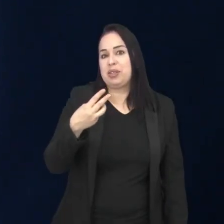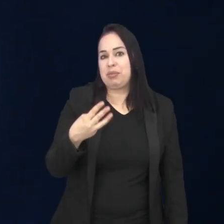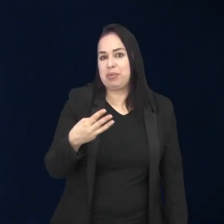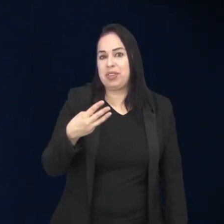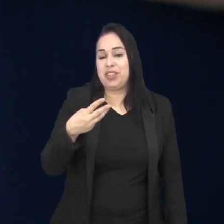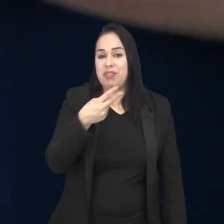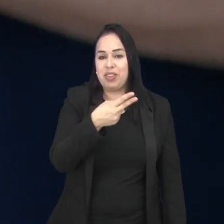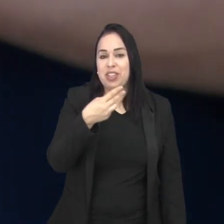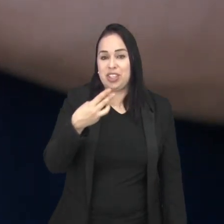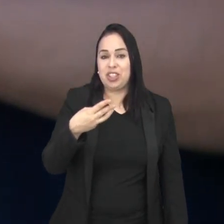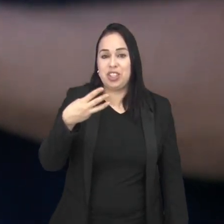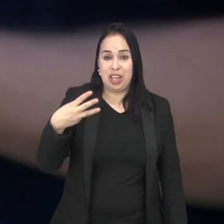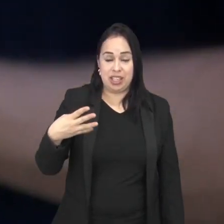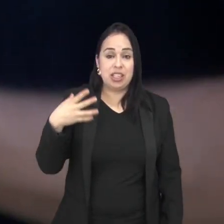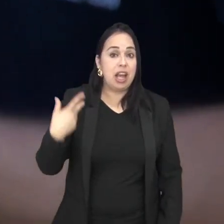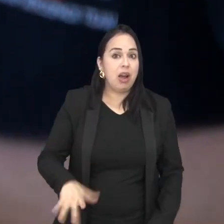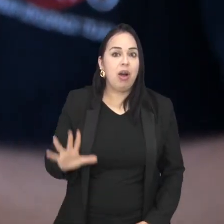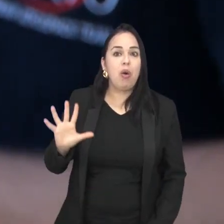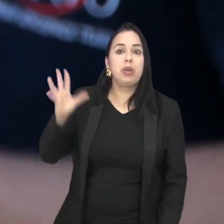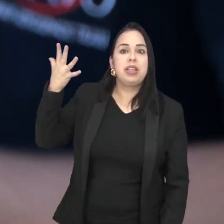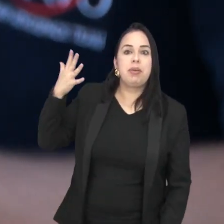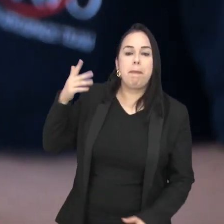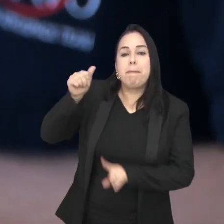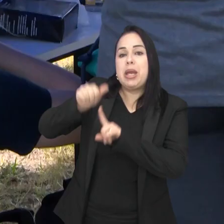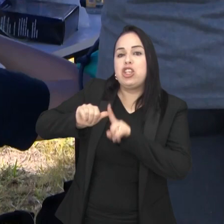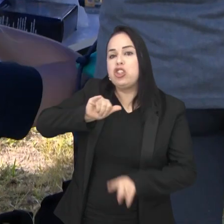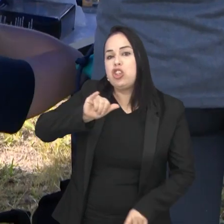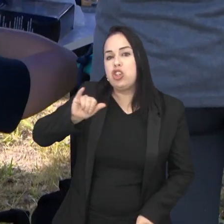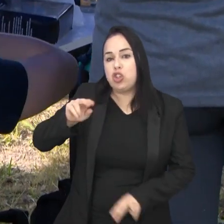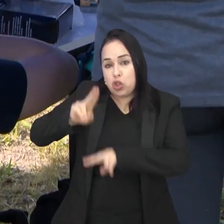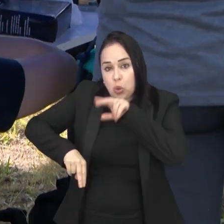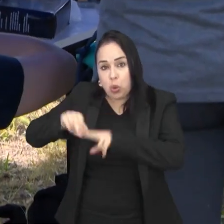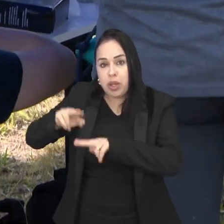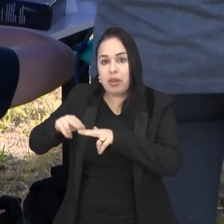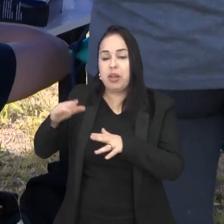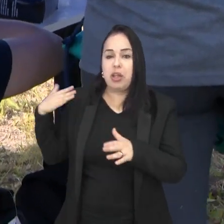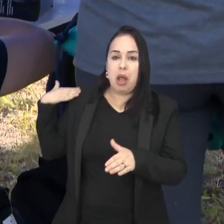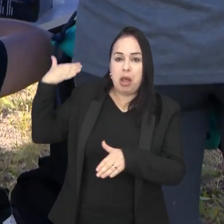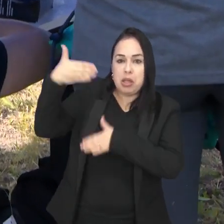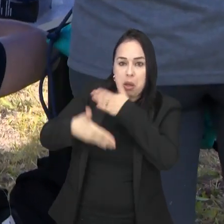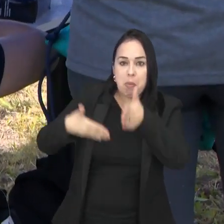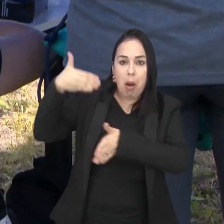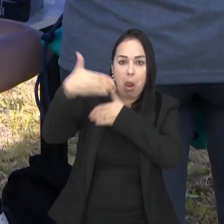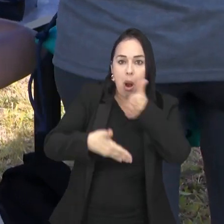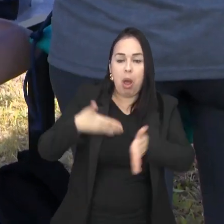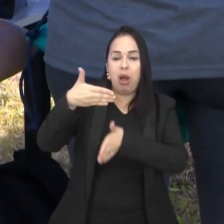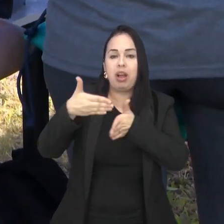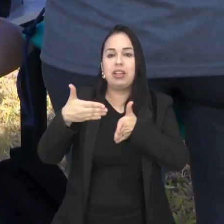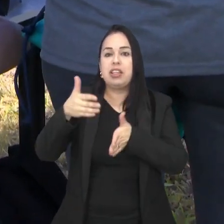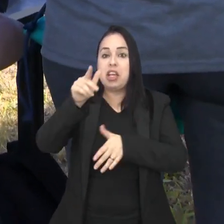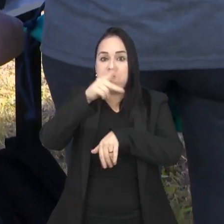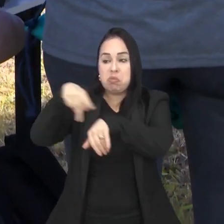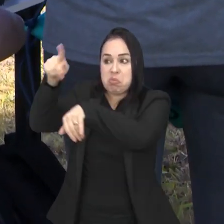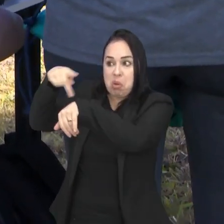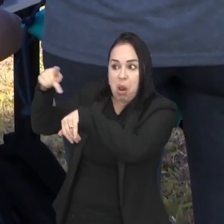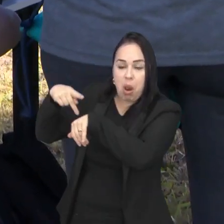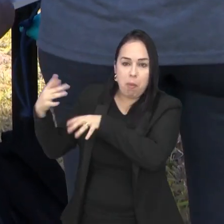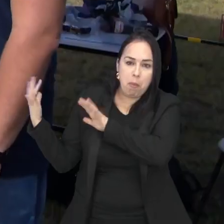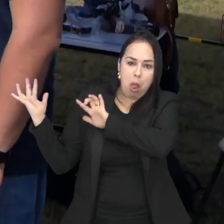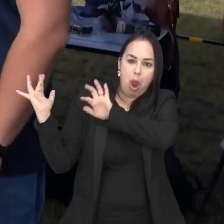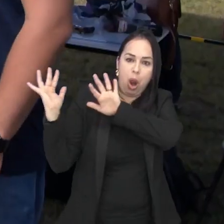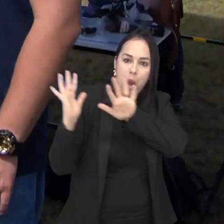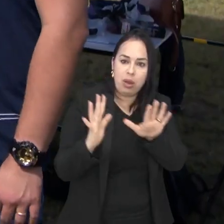que acontece em São José dos Campos desde junho e reúne pesquisadores do ramo aeroespacial do mundo